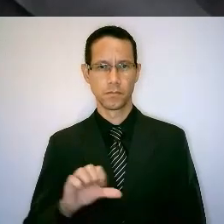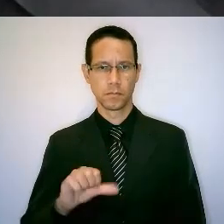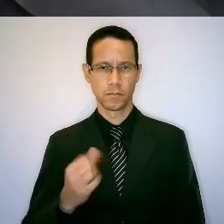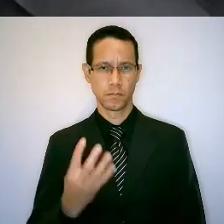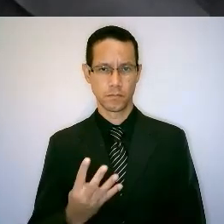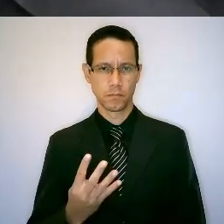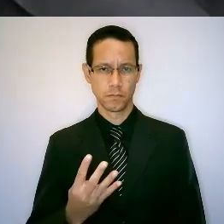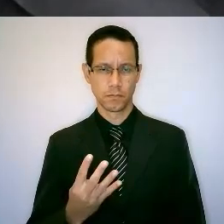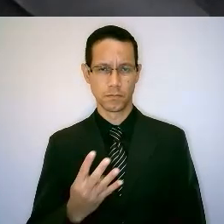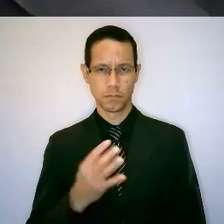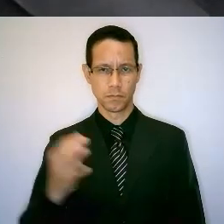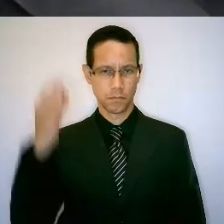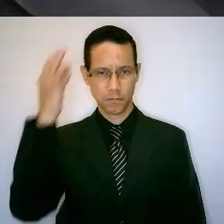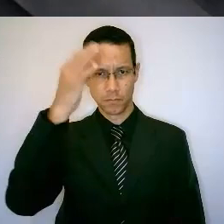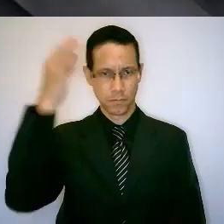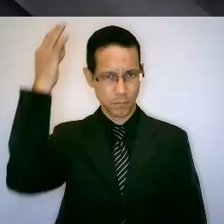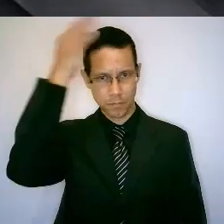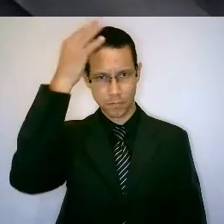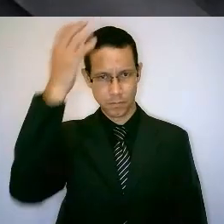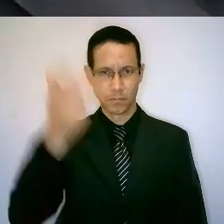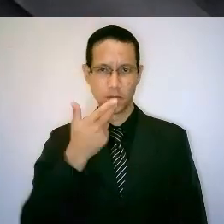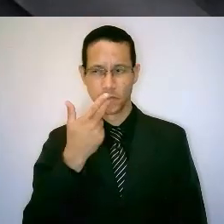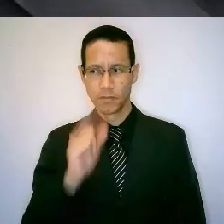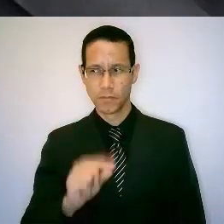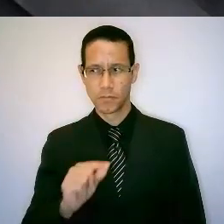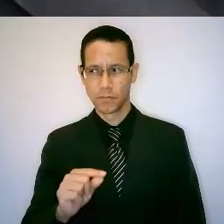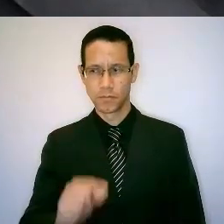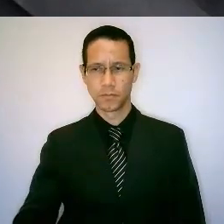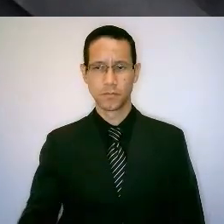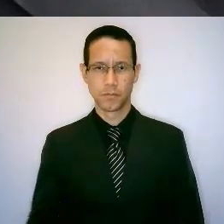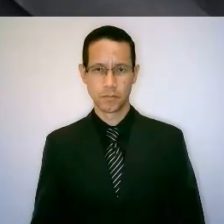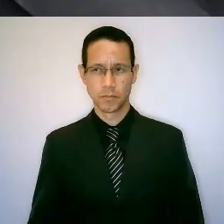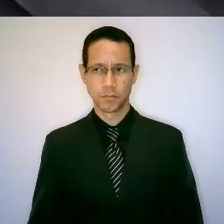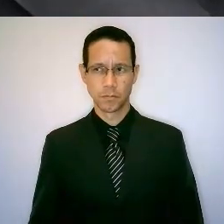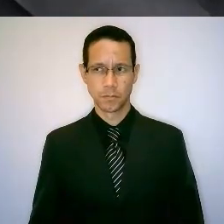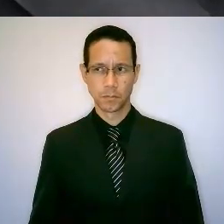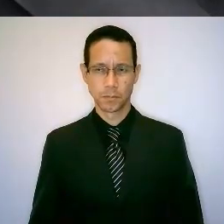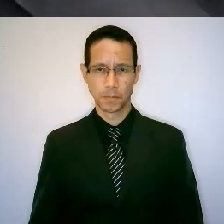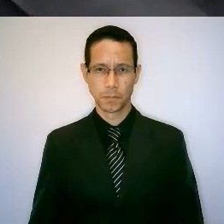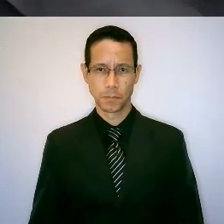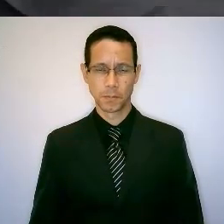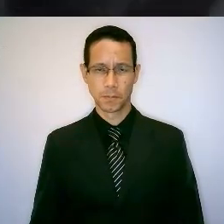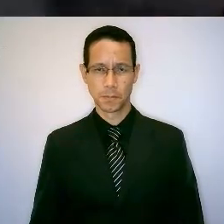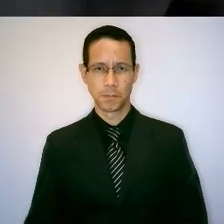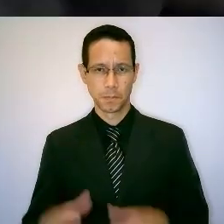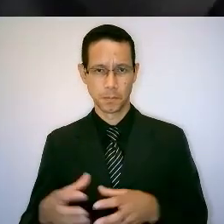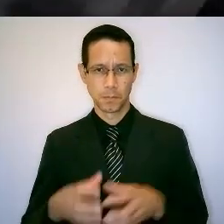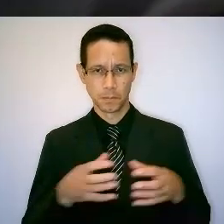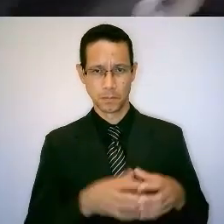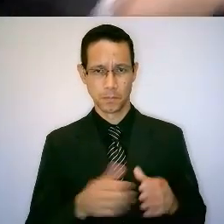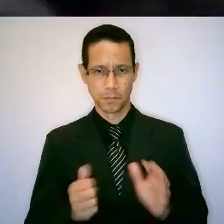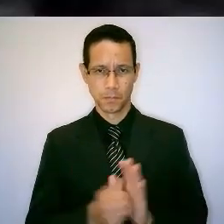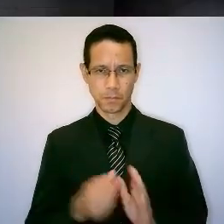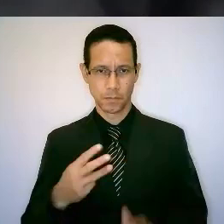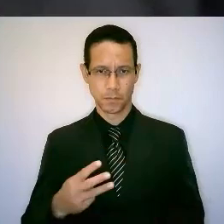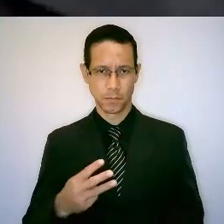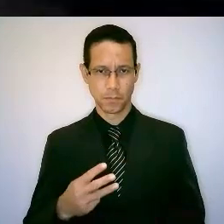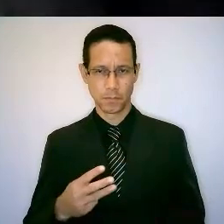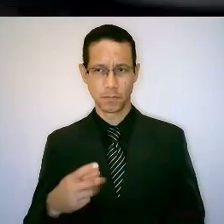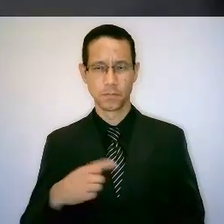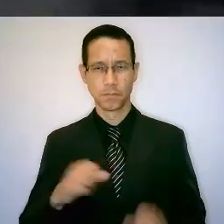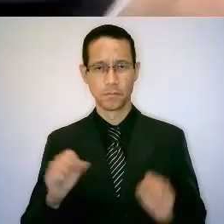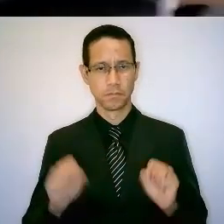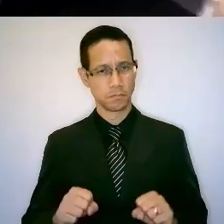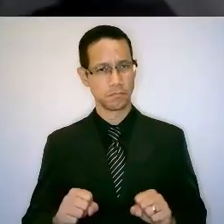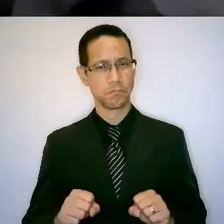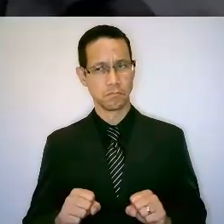quando disse excelência que a jurisprudência de ambas as turmas da terceira sessão sustenta se possível o